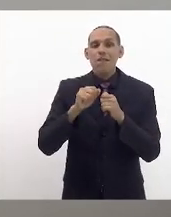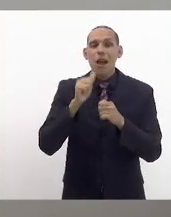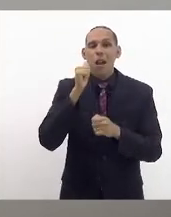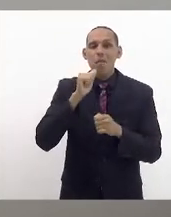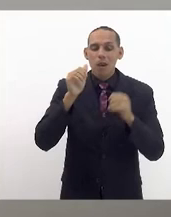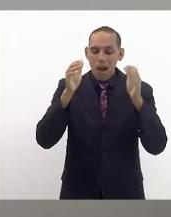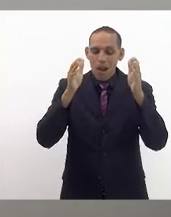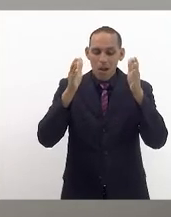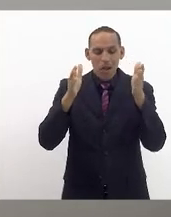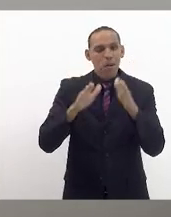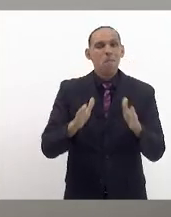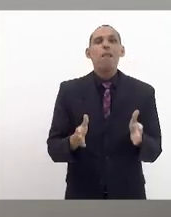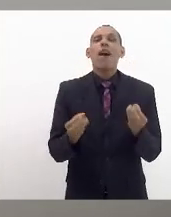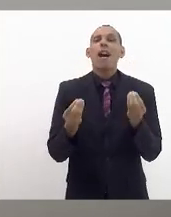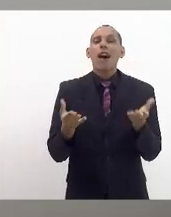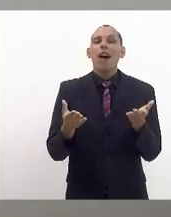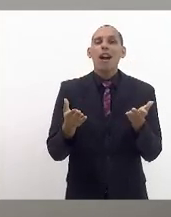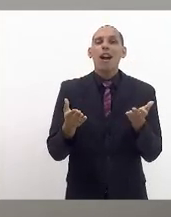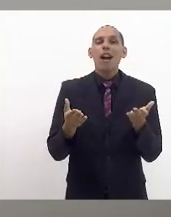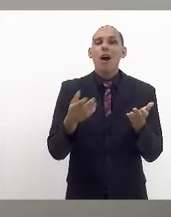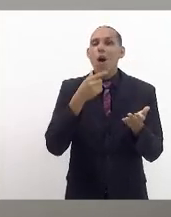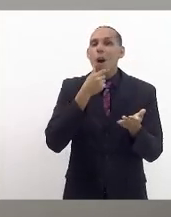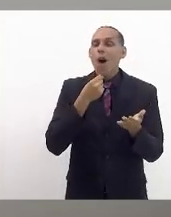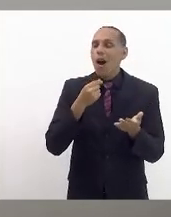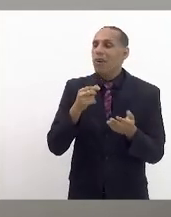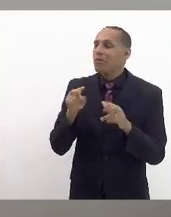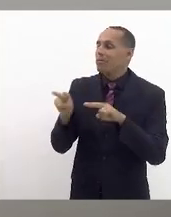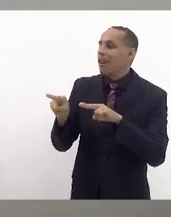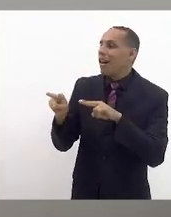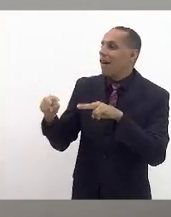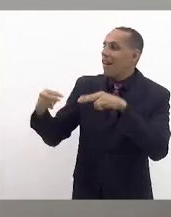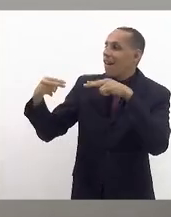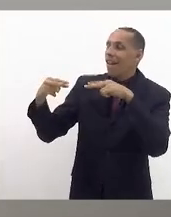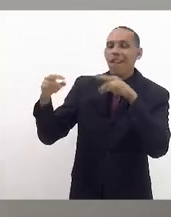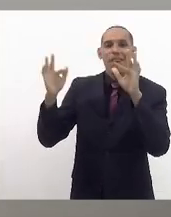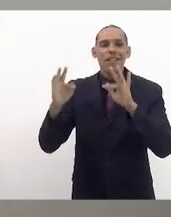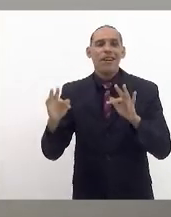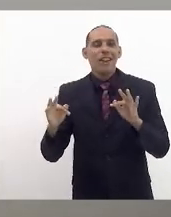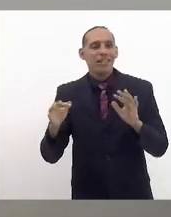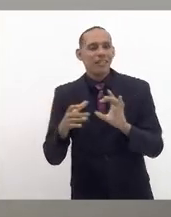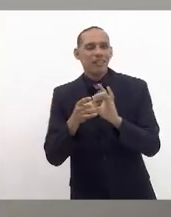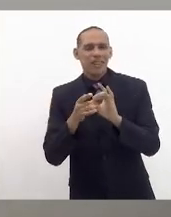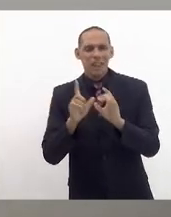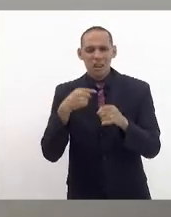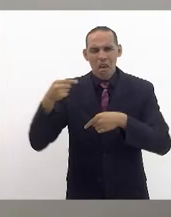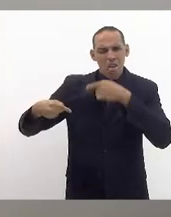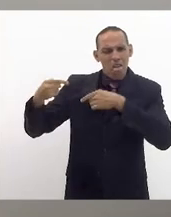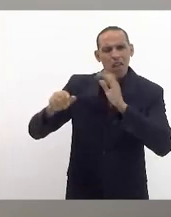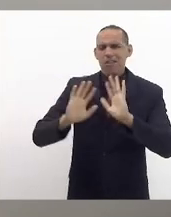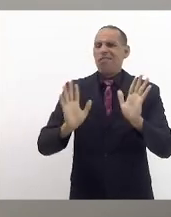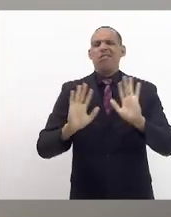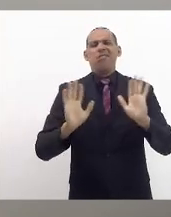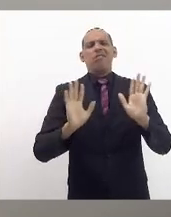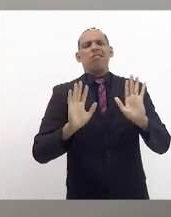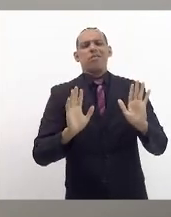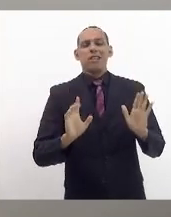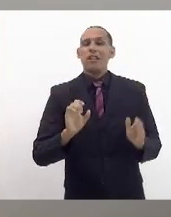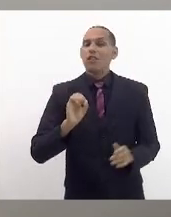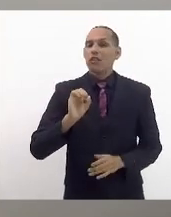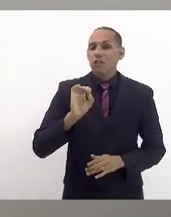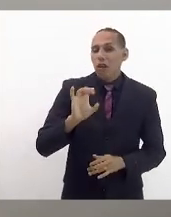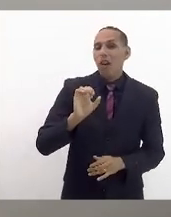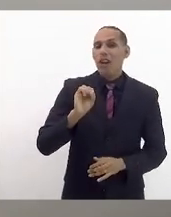fosse feliz, não para a gente ficar se degladiando, a não ser que nós tenhamos argumentos políticos que não